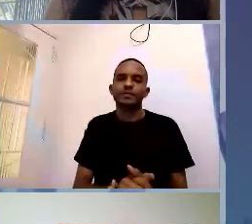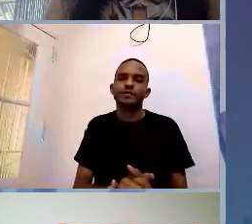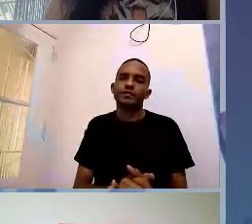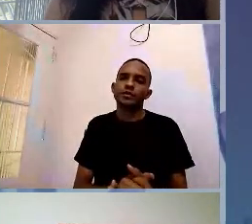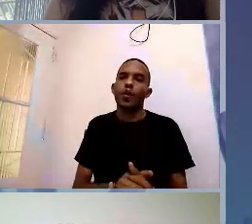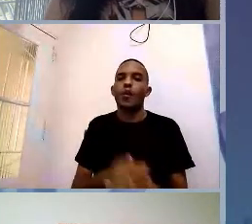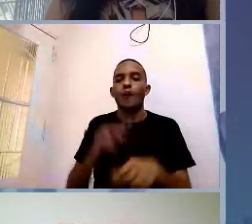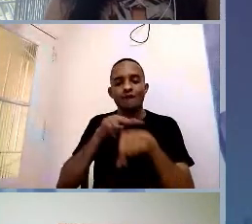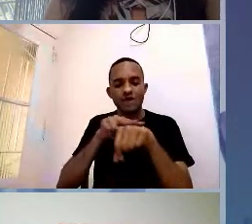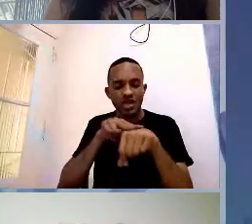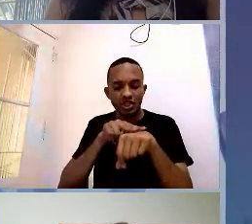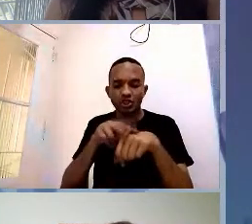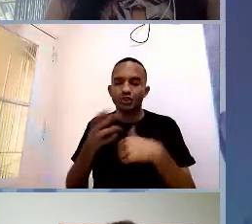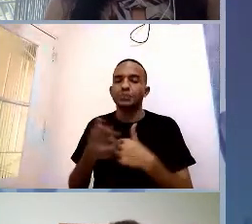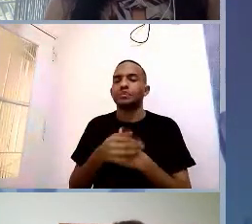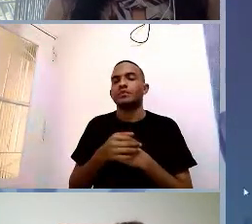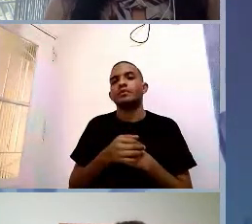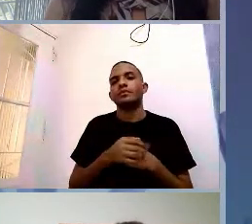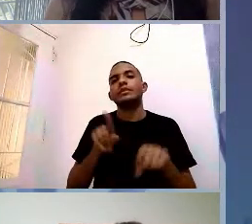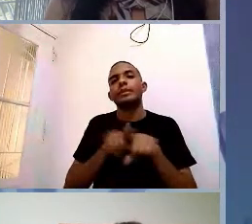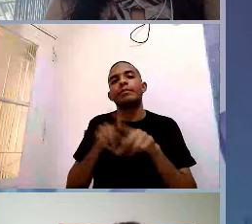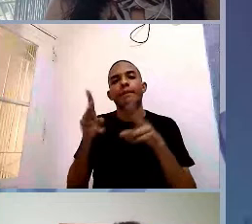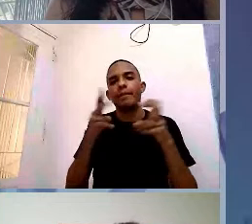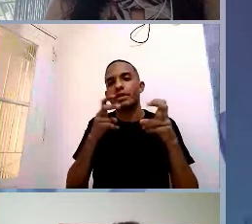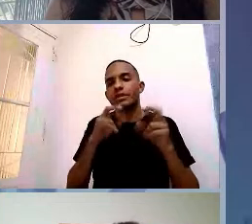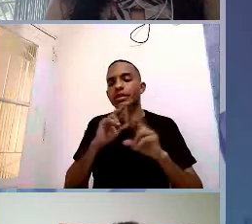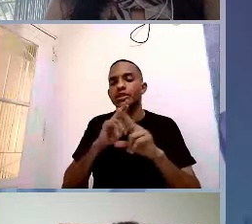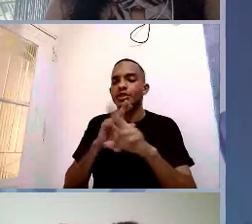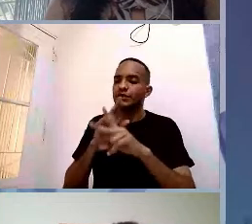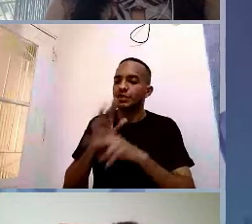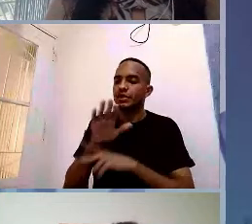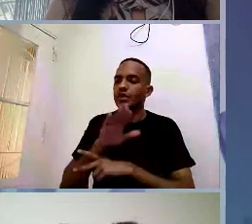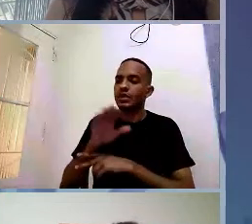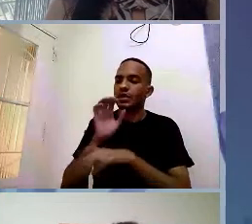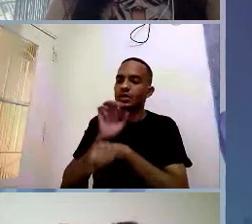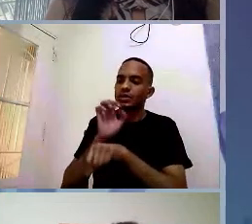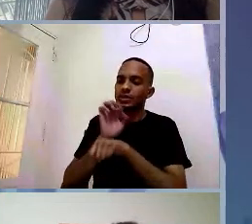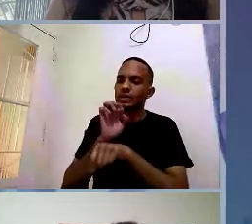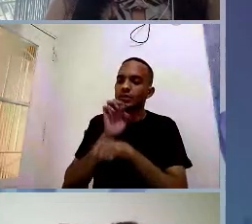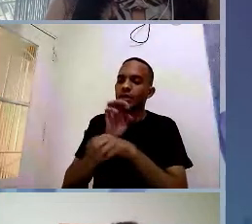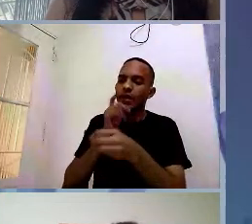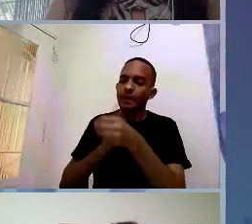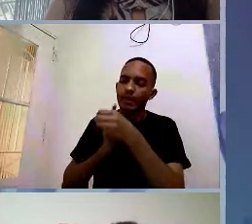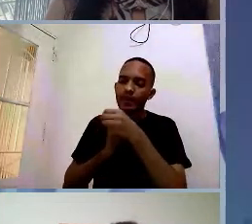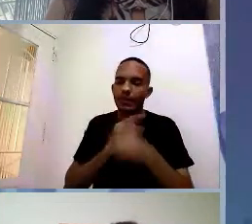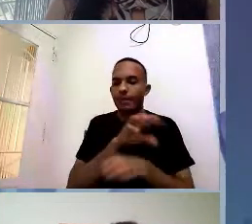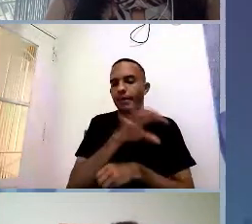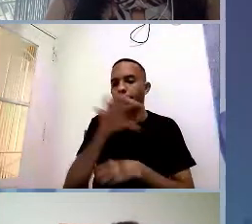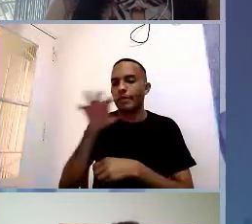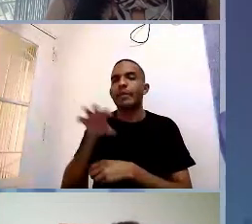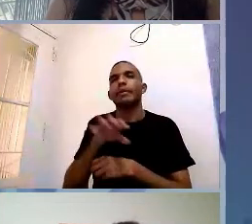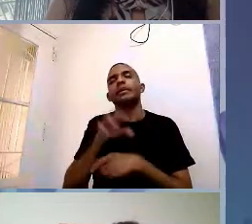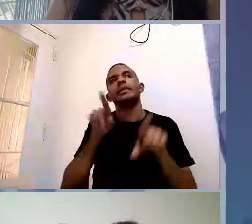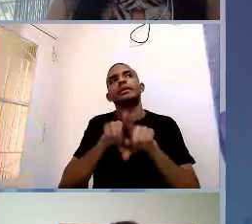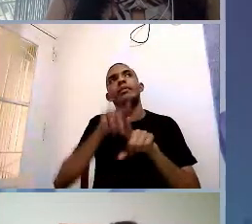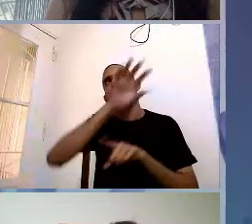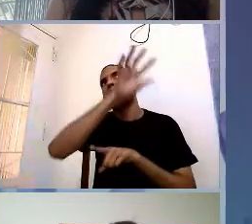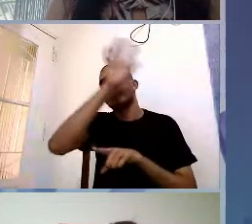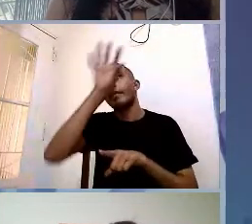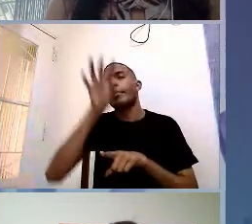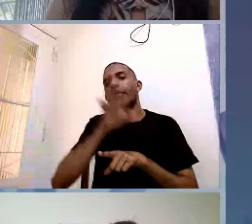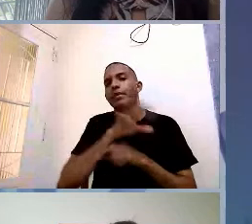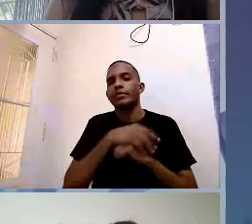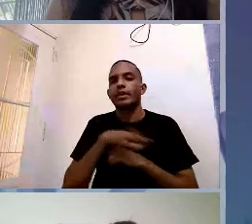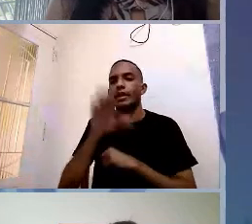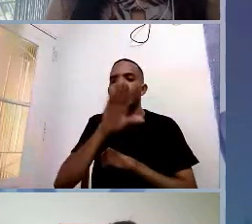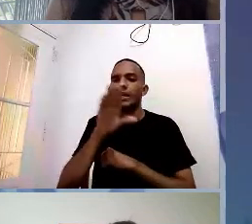A gente consegue perceber também uma diferença entre as médias estadual, regional e nacional em relação a Timbiras.